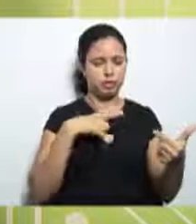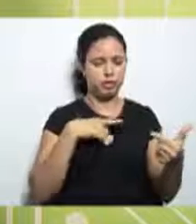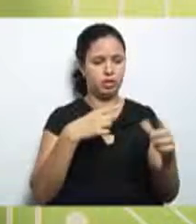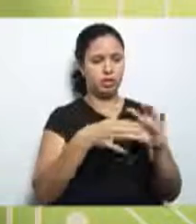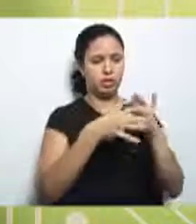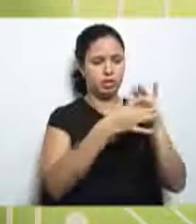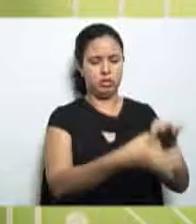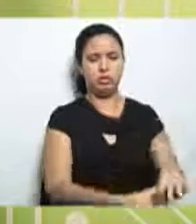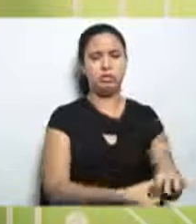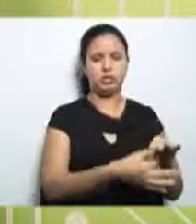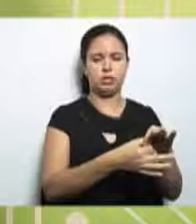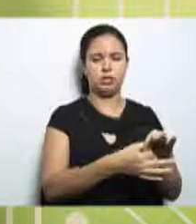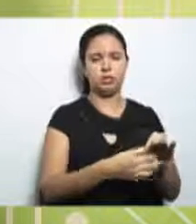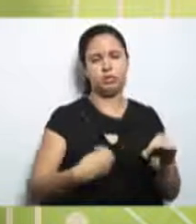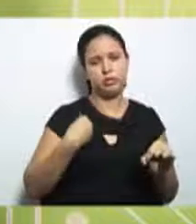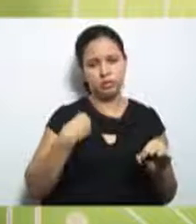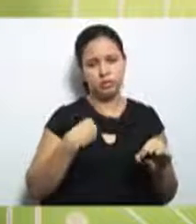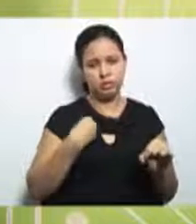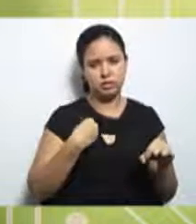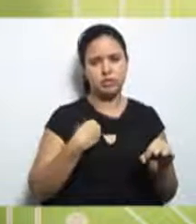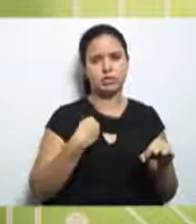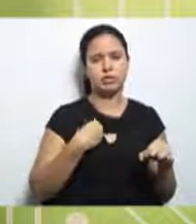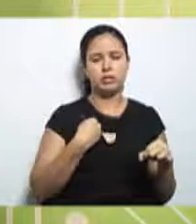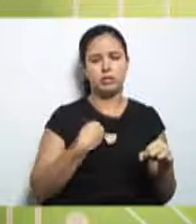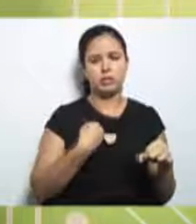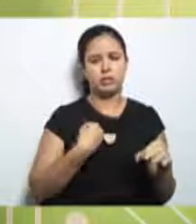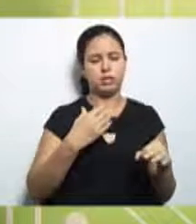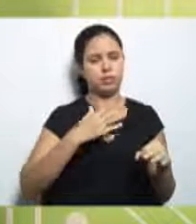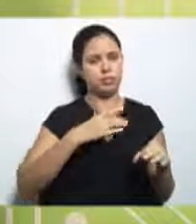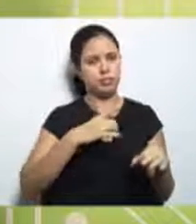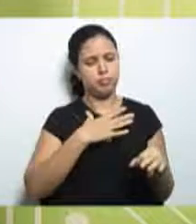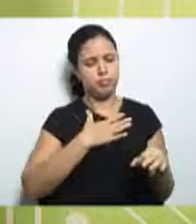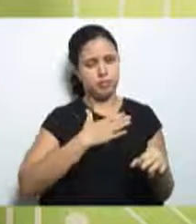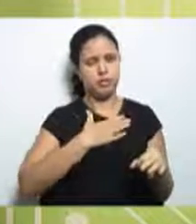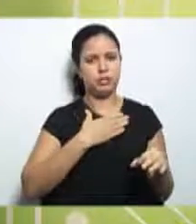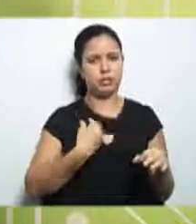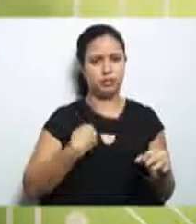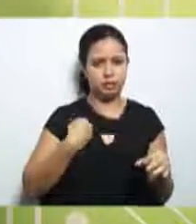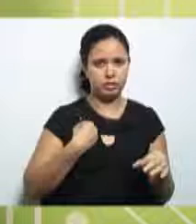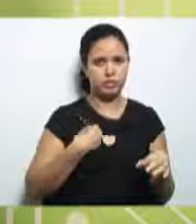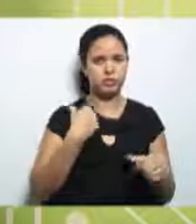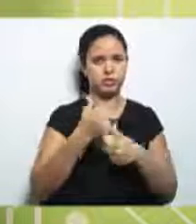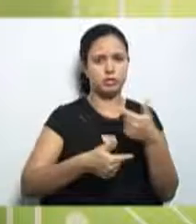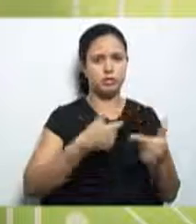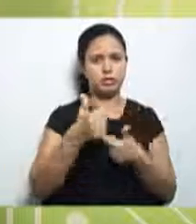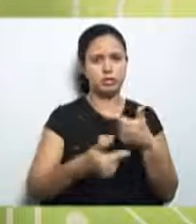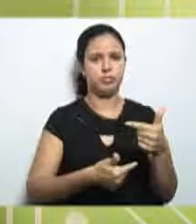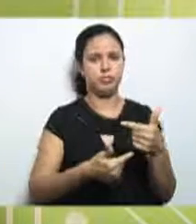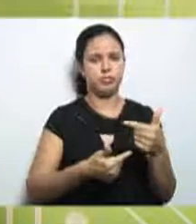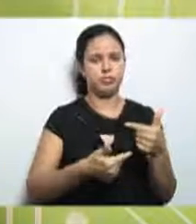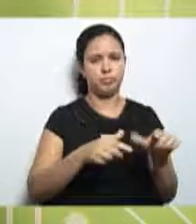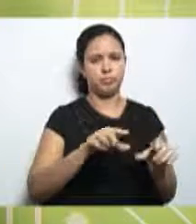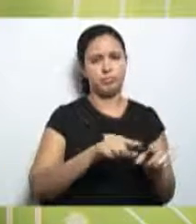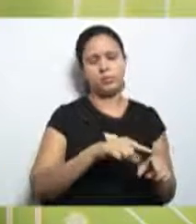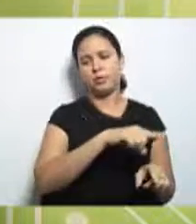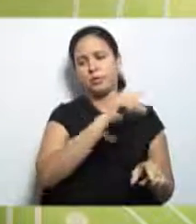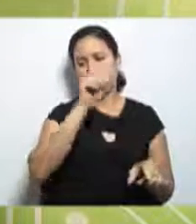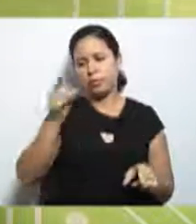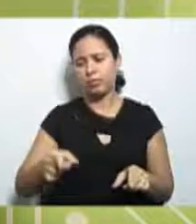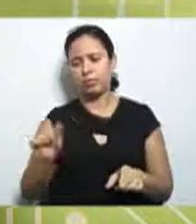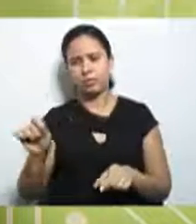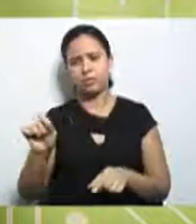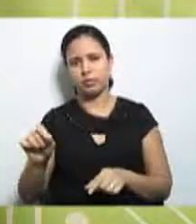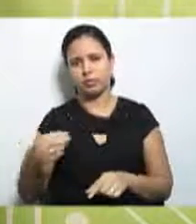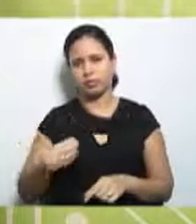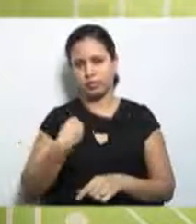eu tenho vivências, né? Eu tenho a minha vida de trabalho, a minha carreira, e eu tenho o outro aspecto